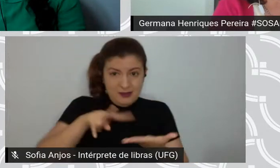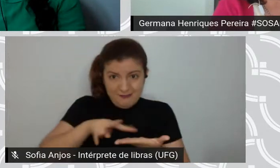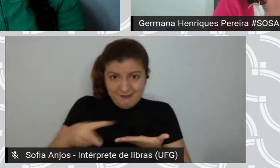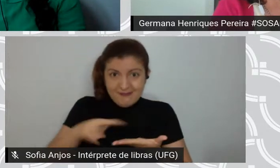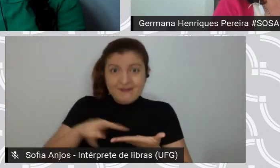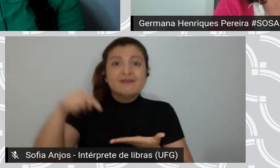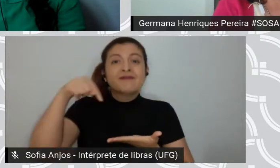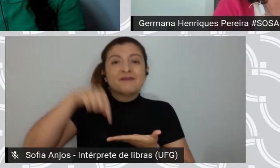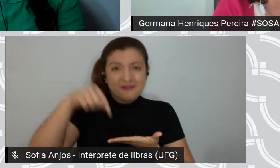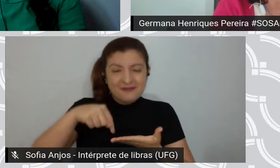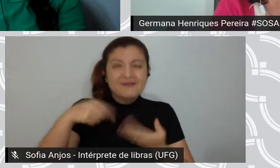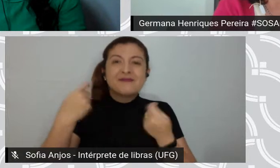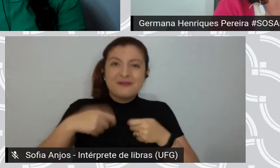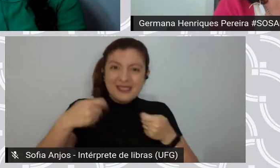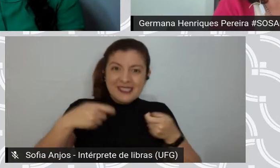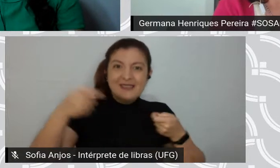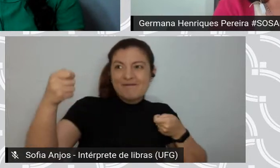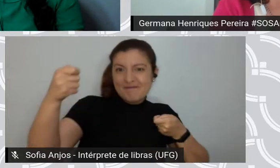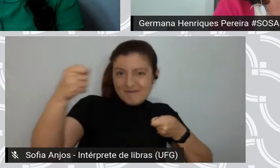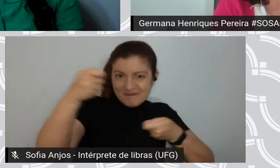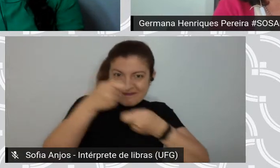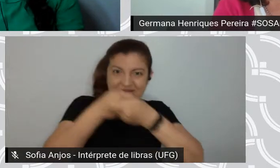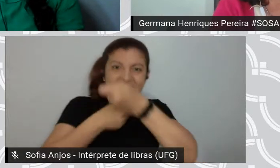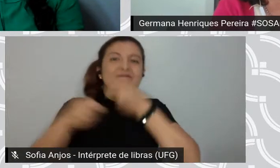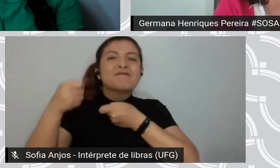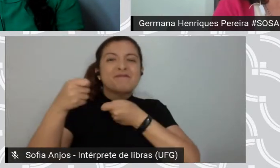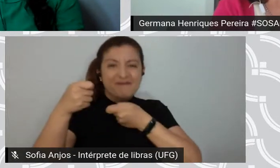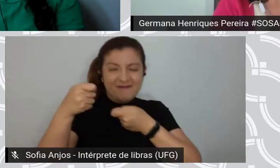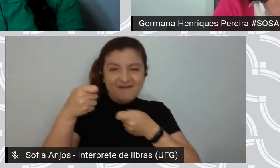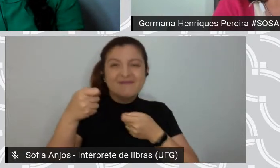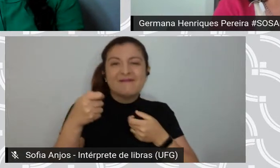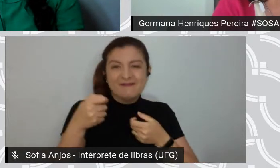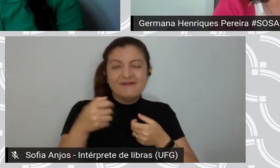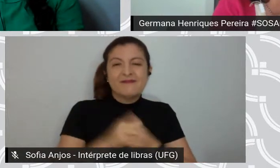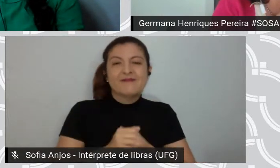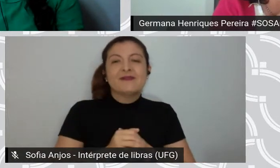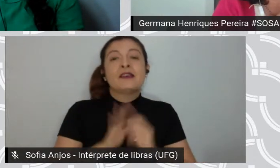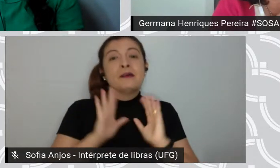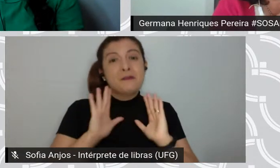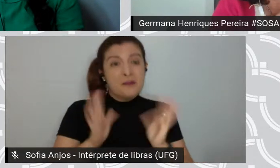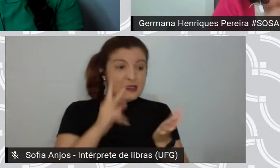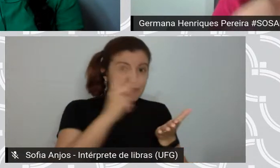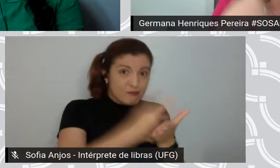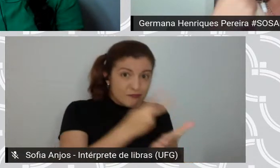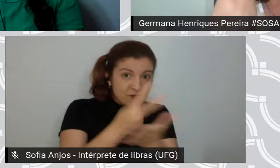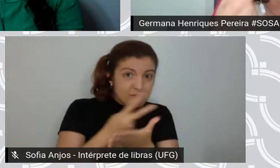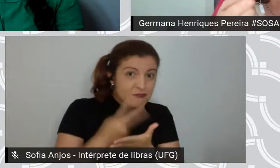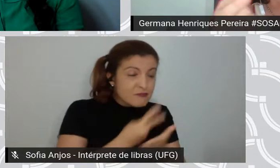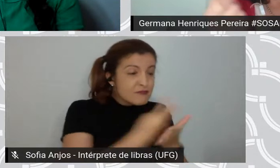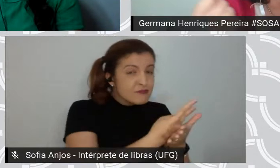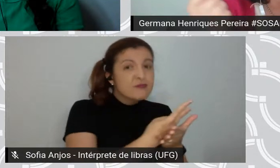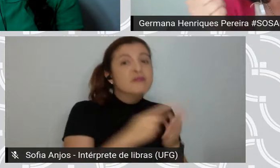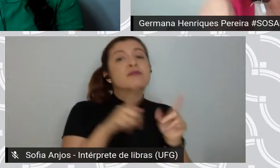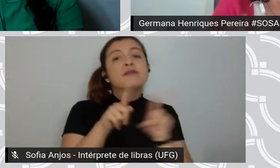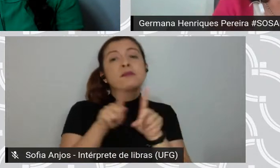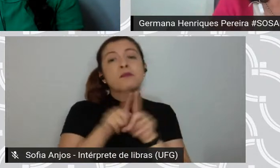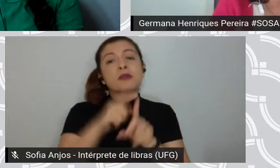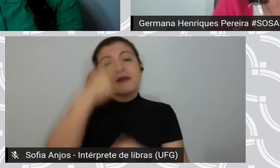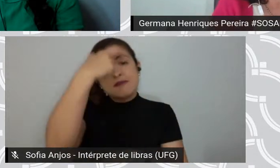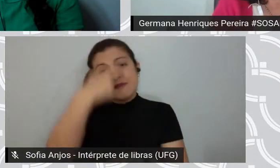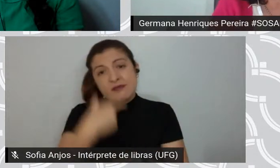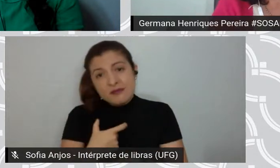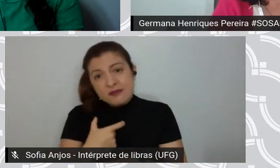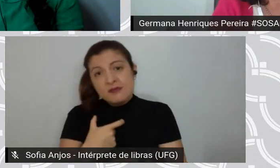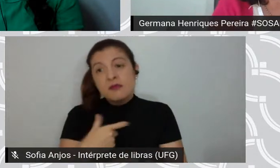Certificar-se dos fatos, logicamente, mas também admitir para si mesmo e para os leitores que